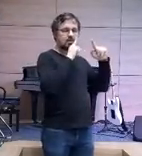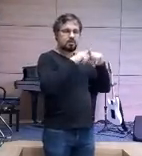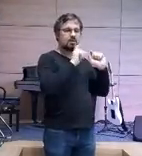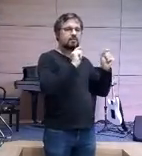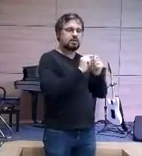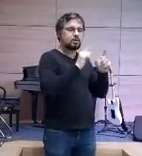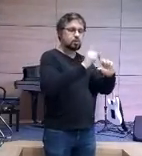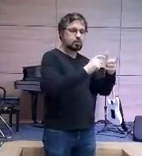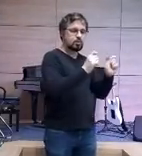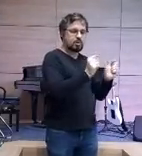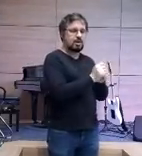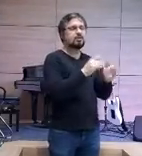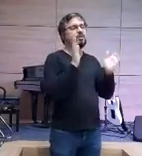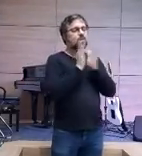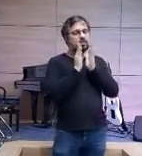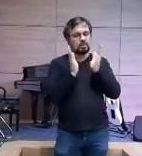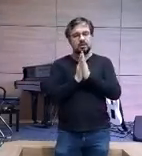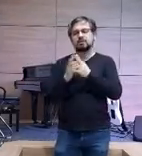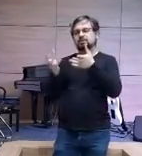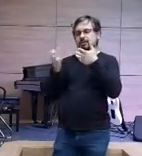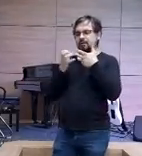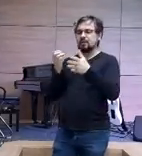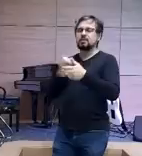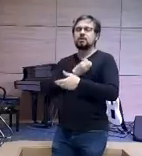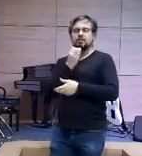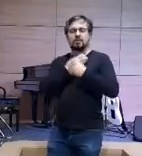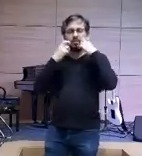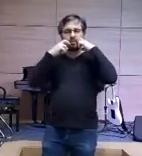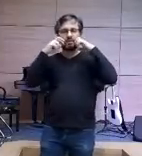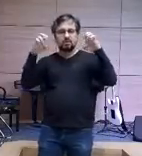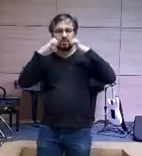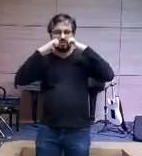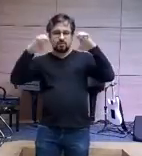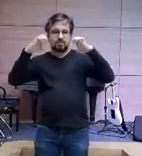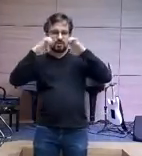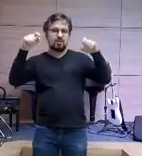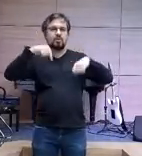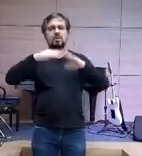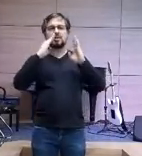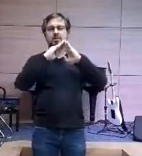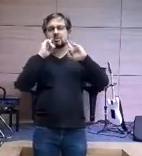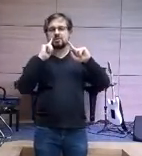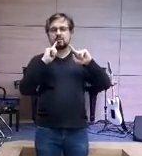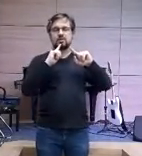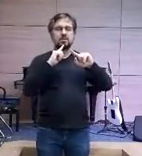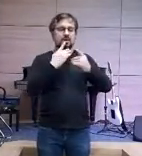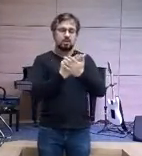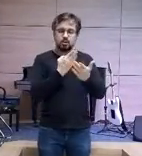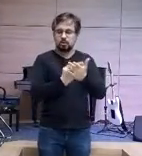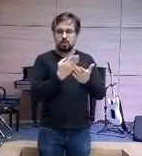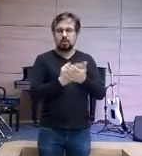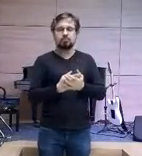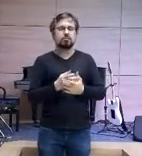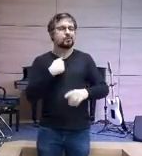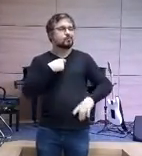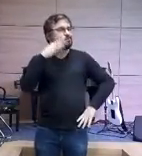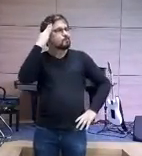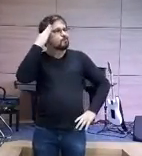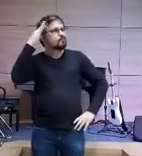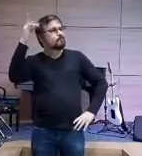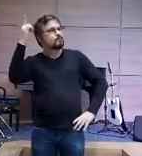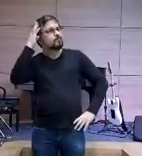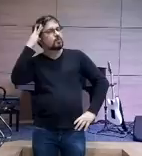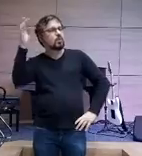a gente formou um grupo lá e a gente tá orando a gente tá vivendo o evangelho na escola é um sonho para mim e eu vi